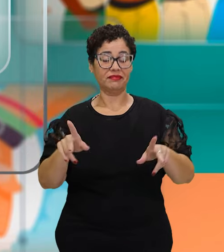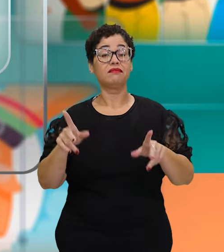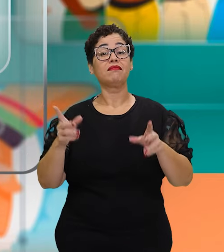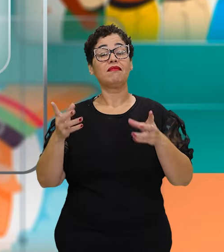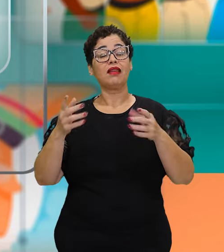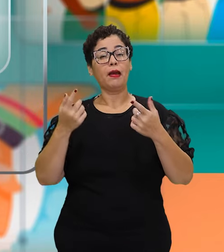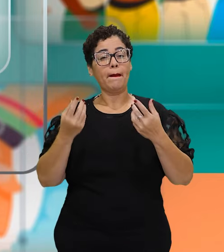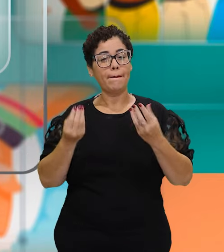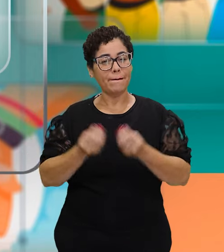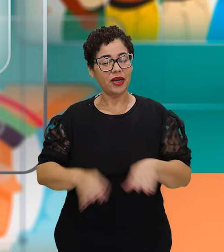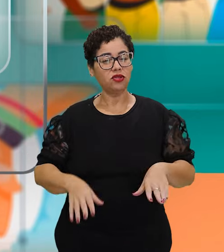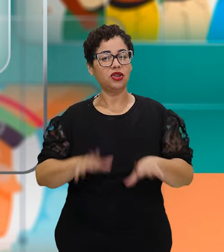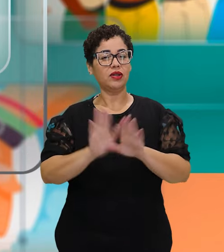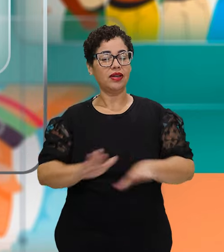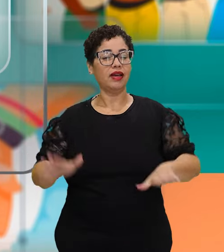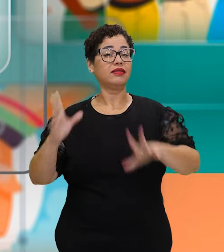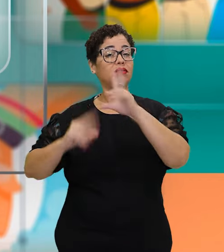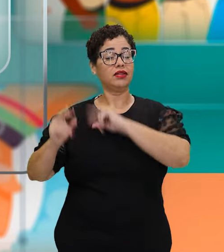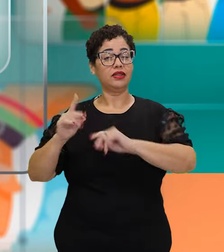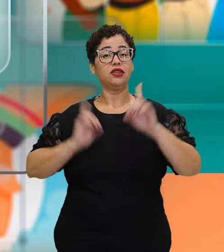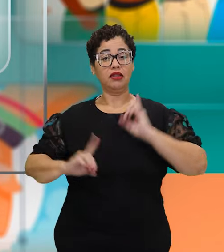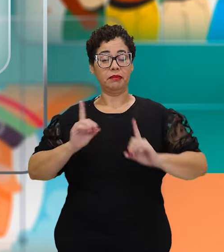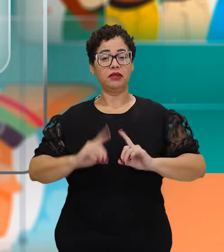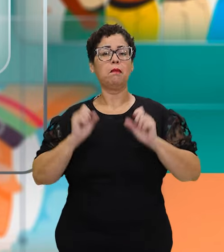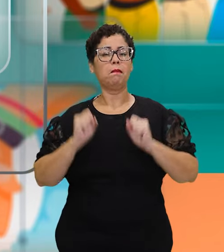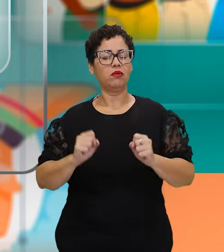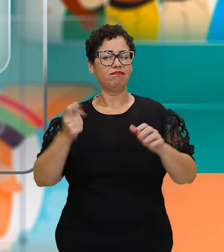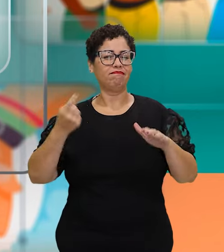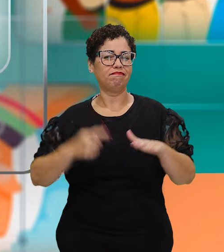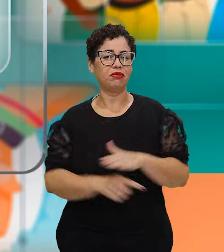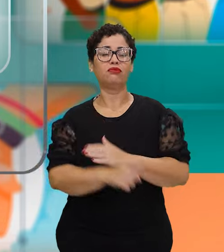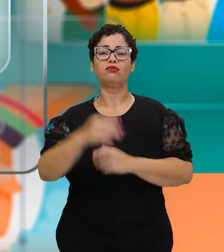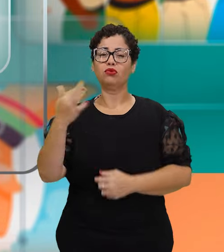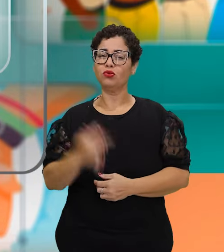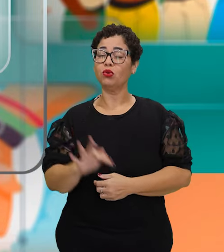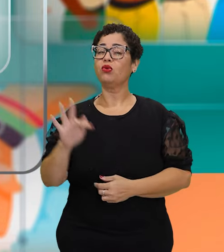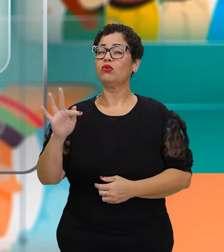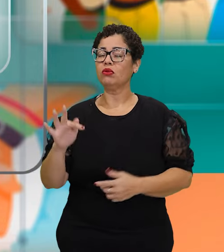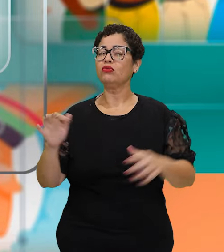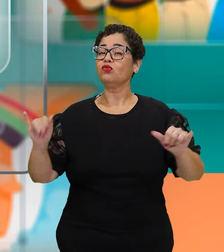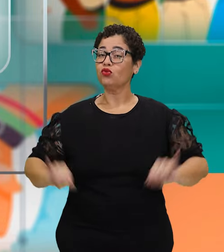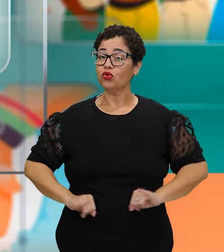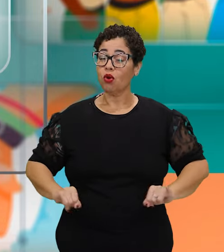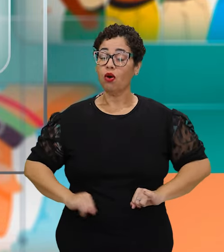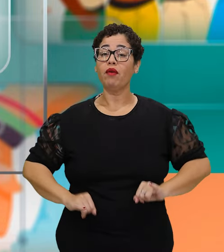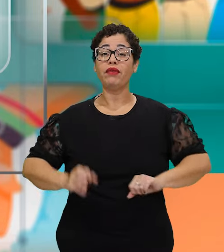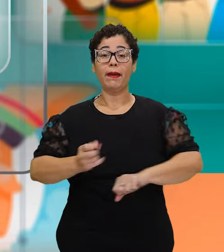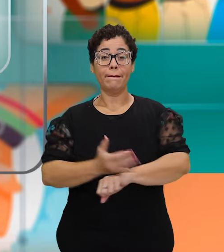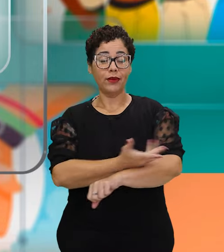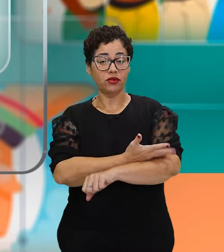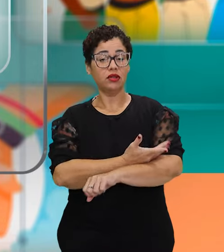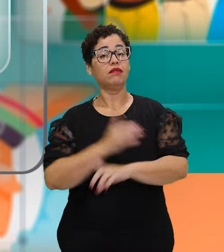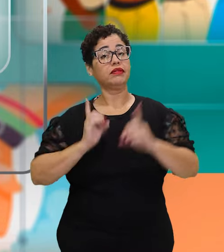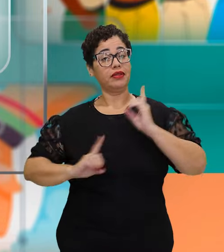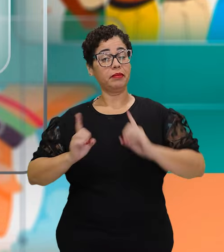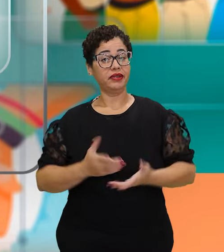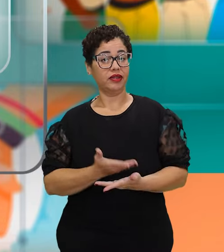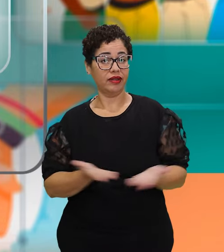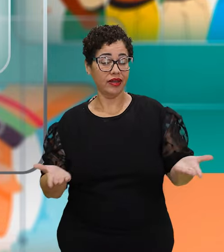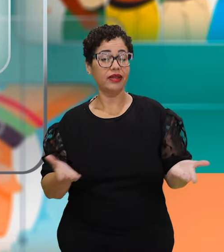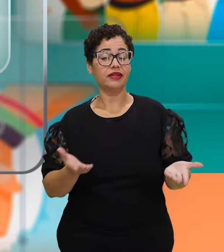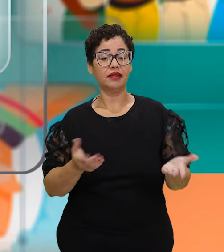na infância e adolescência pode ser profundo e duradouro. Além do sofrimento emocional, a depressão nessa faixa